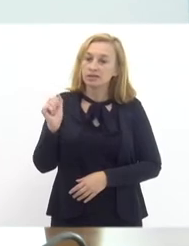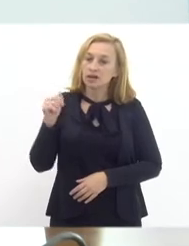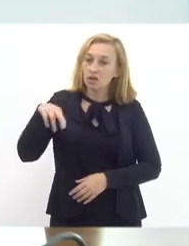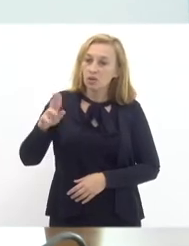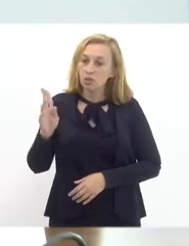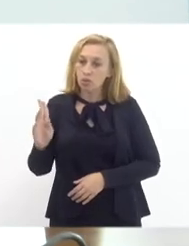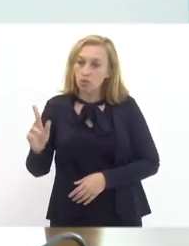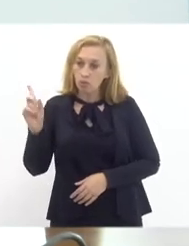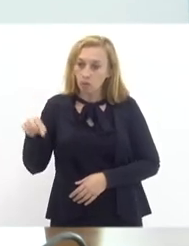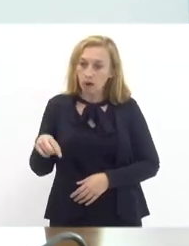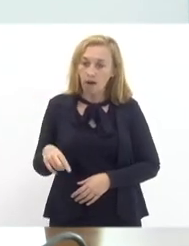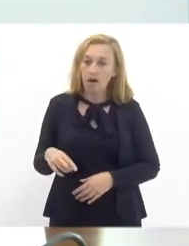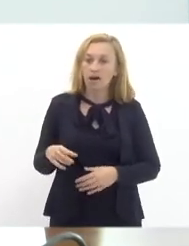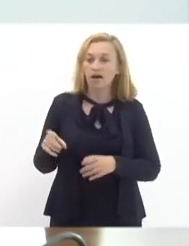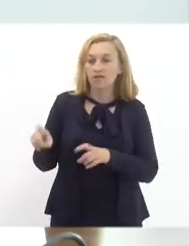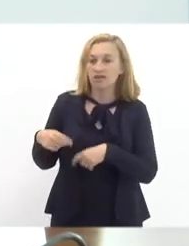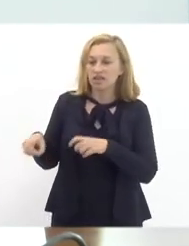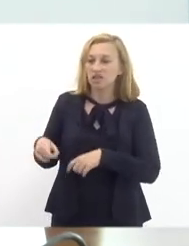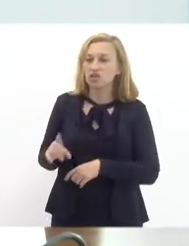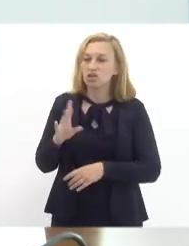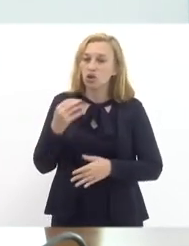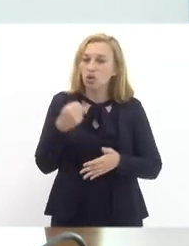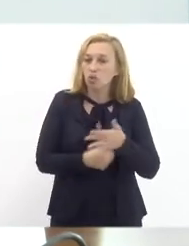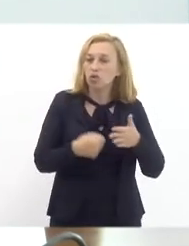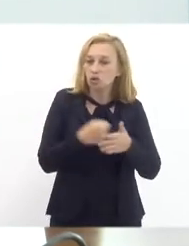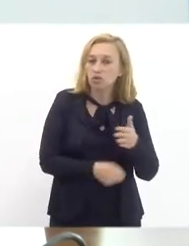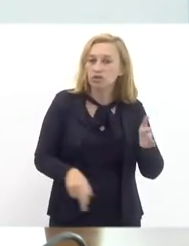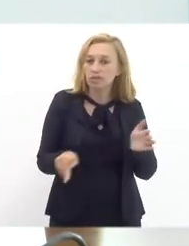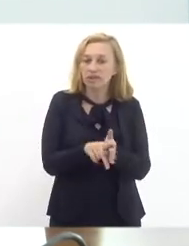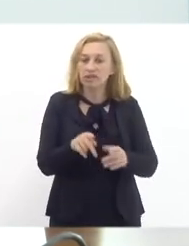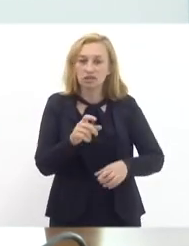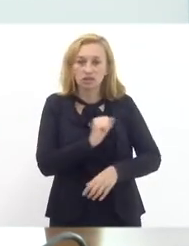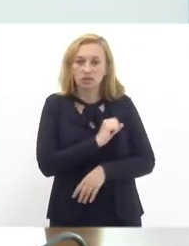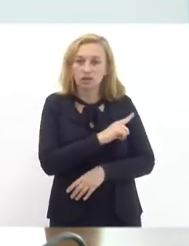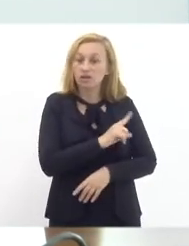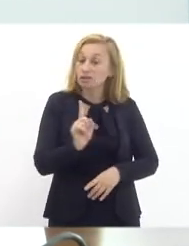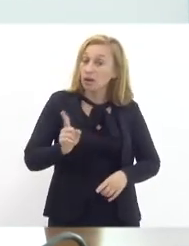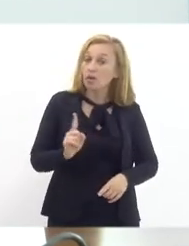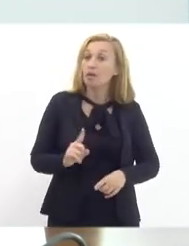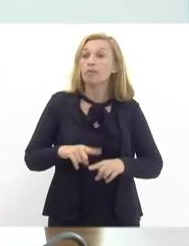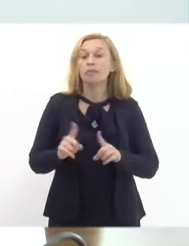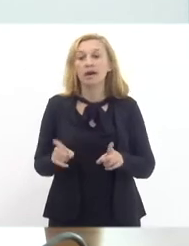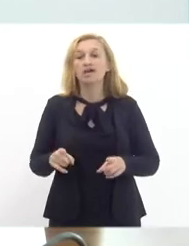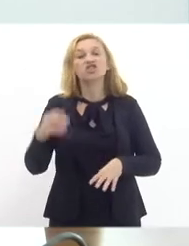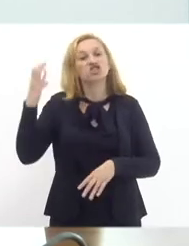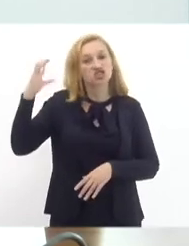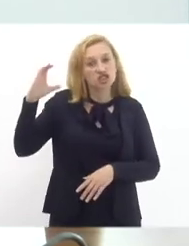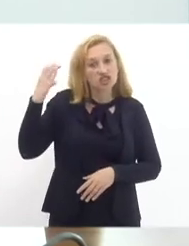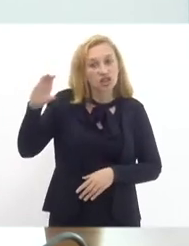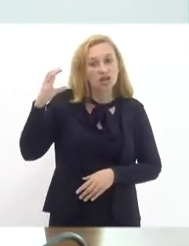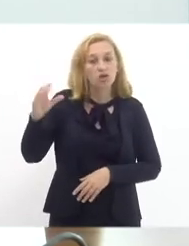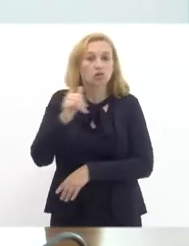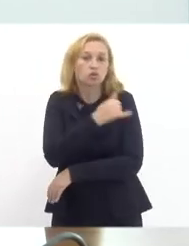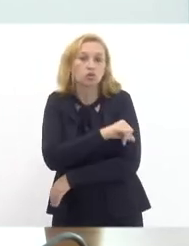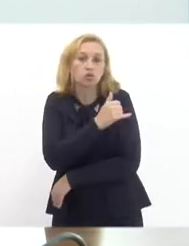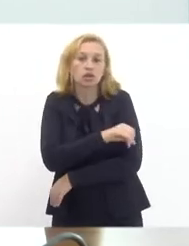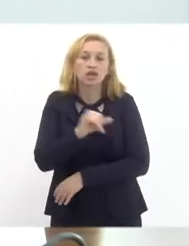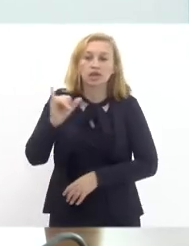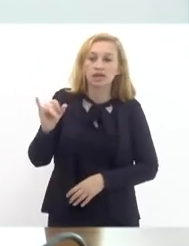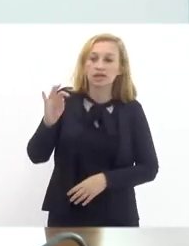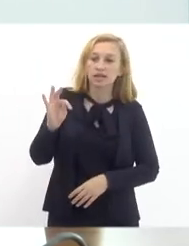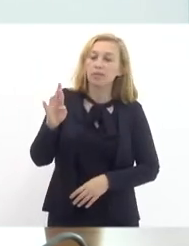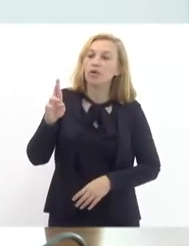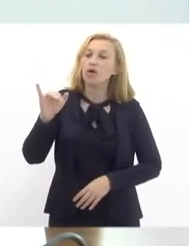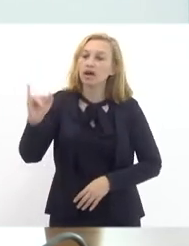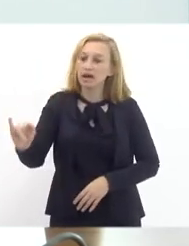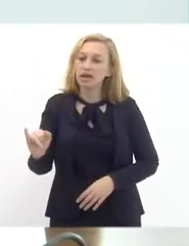que a fazenda não precise ser uma luta só de quem é de São Gonçalo, mas também de quem é de Niterói, do Rio, de Itaboraí, de todo o